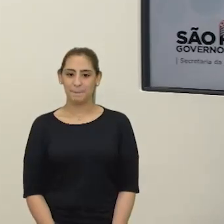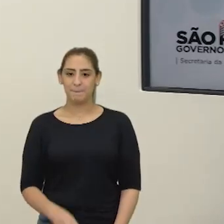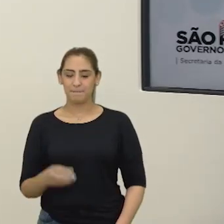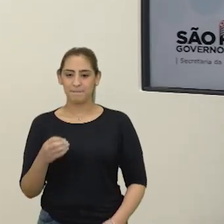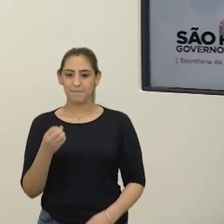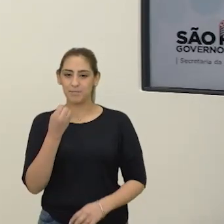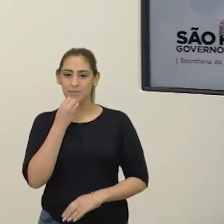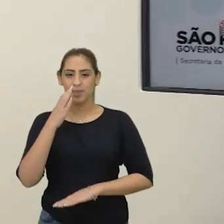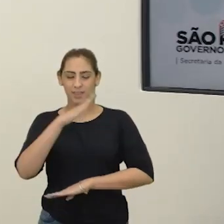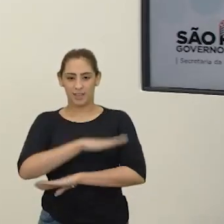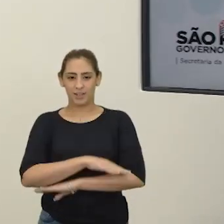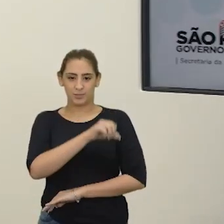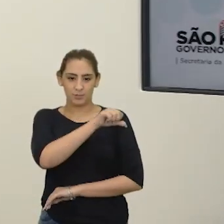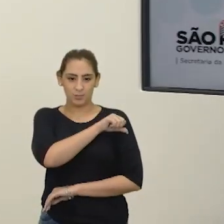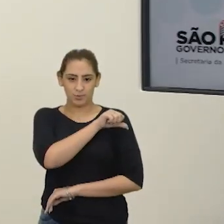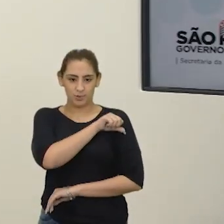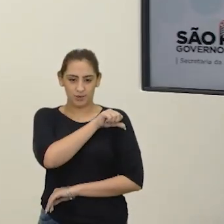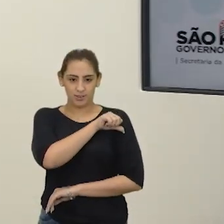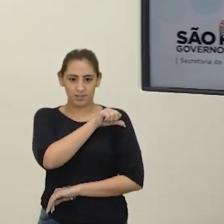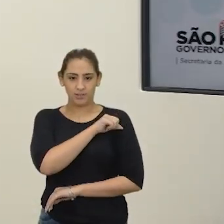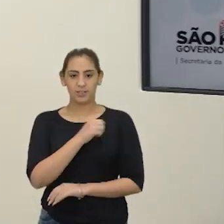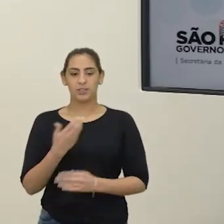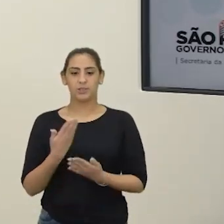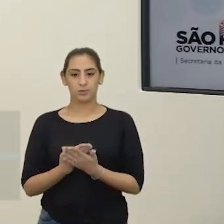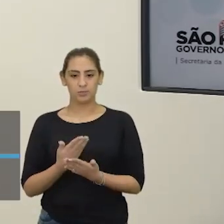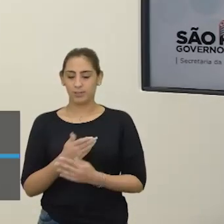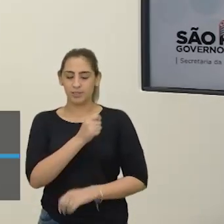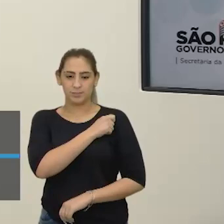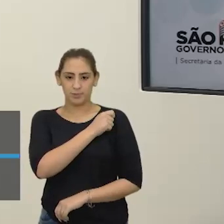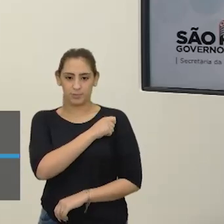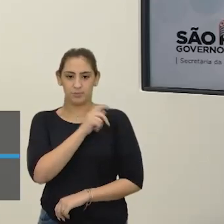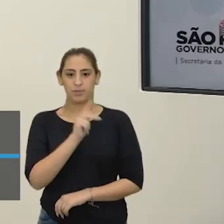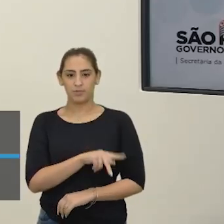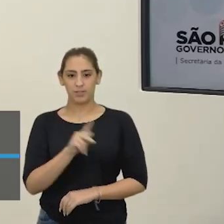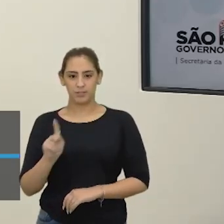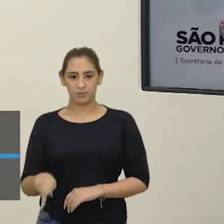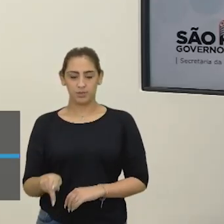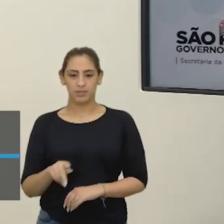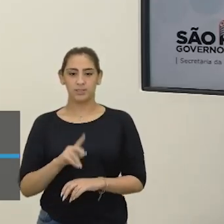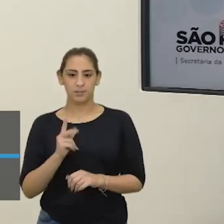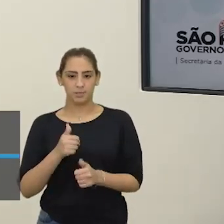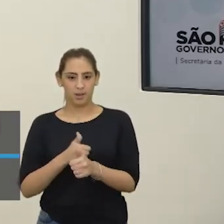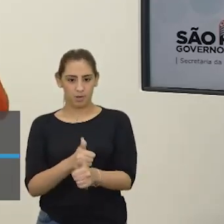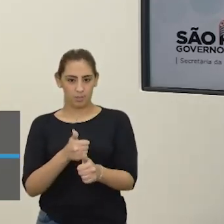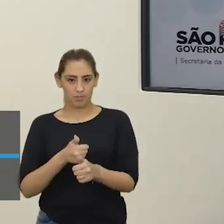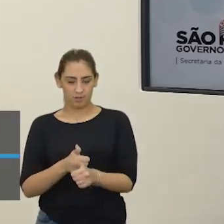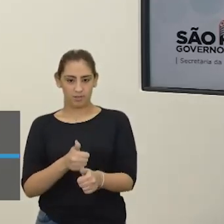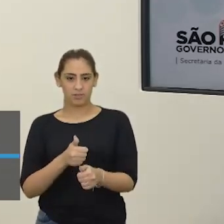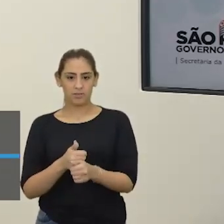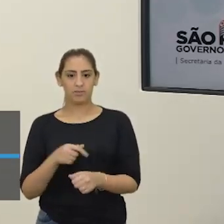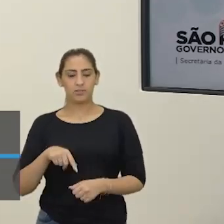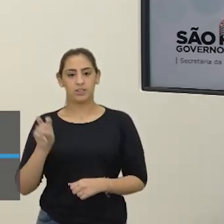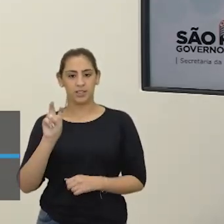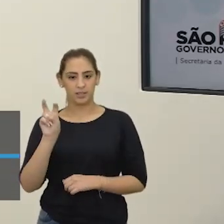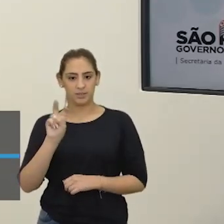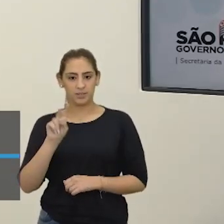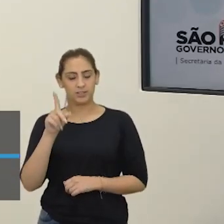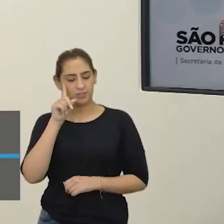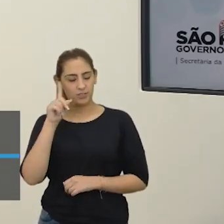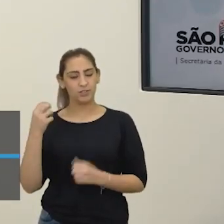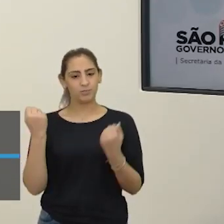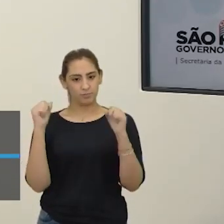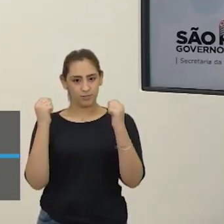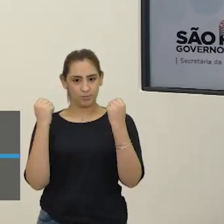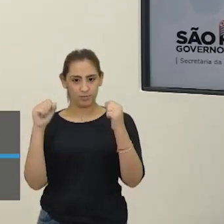tarde, nono ano, estudantes, professores que sempre nos acompanham. É quinta-feira, é dia de aula de educação